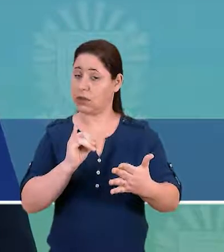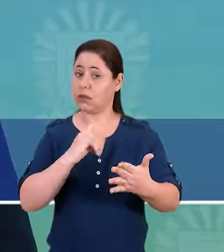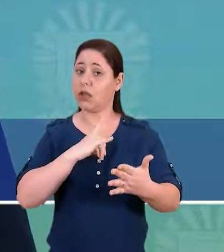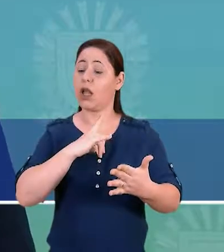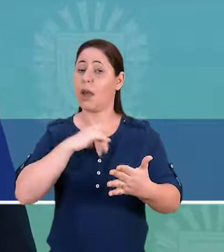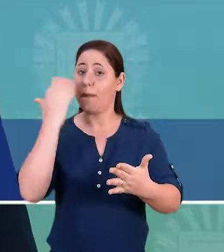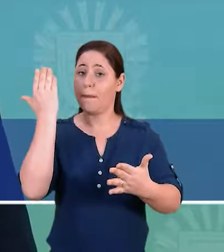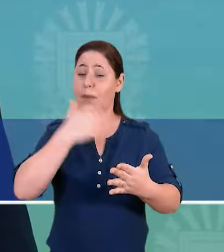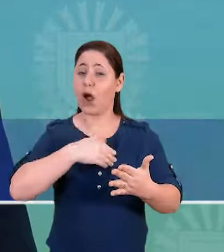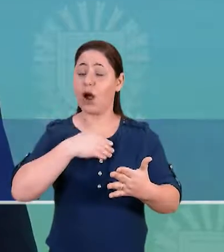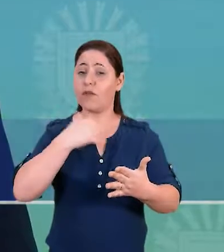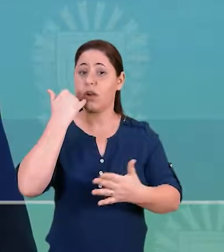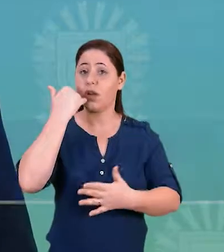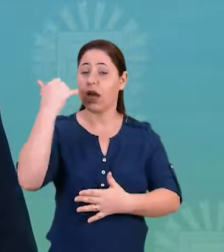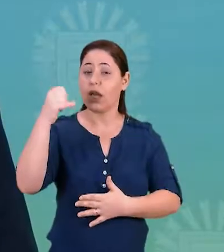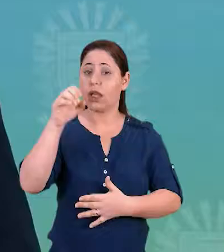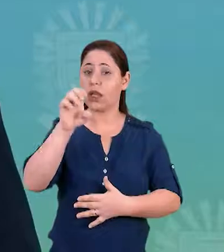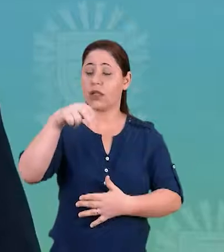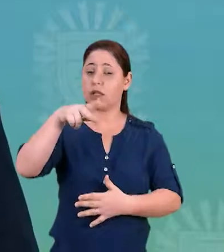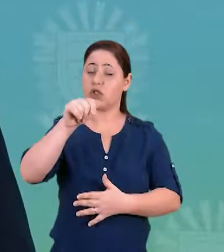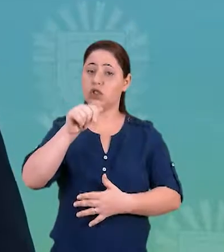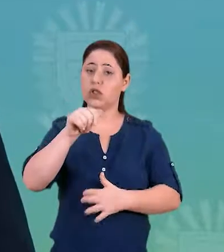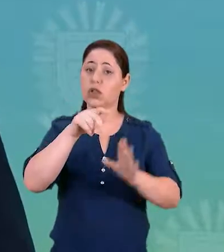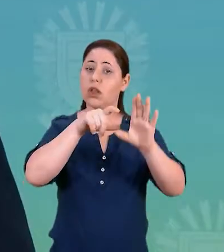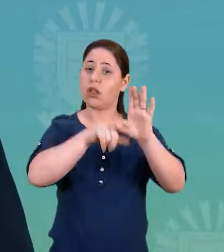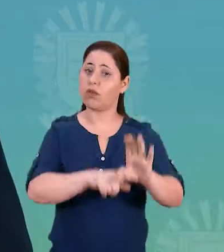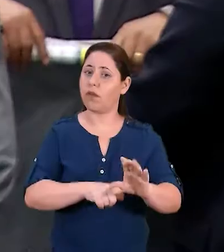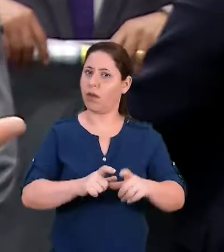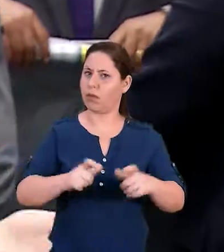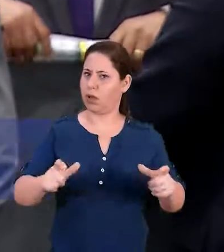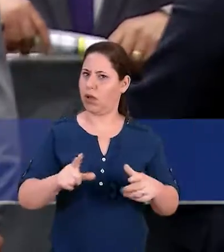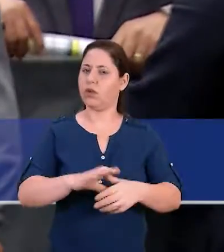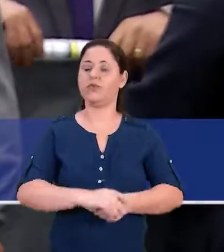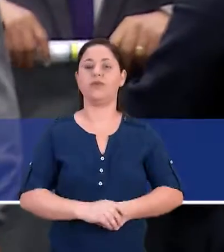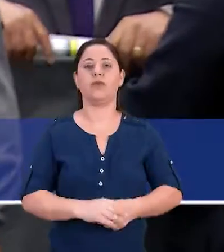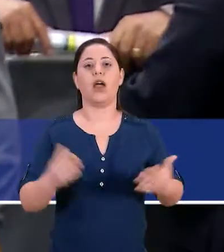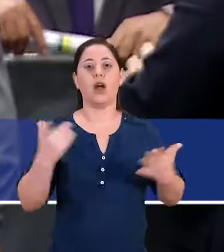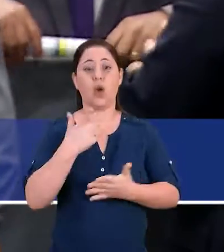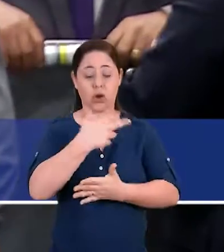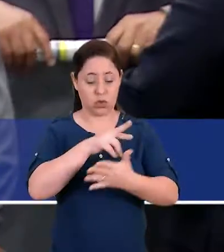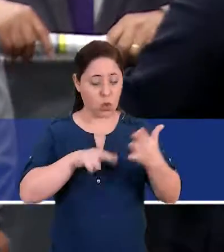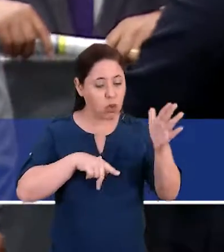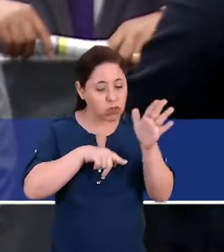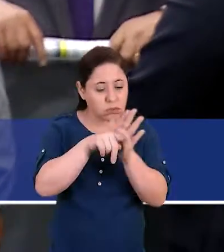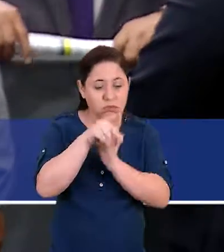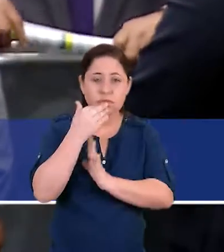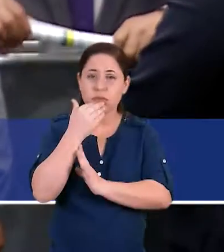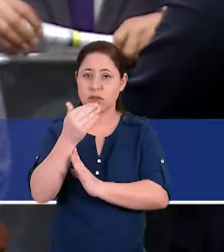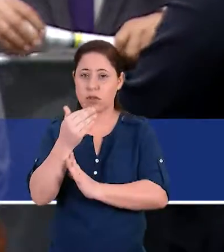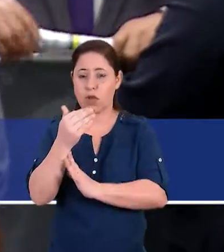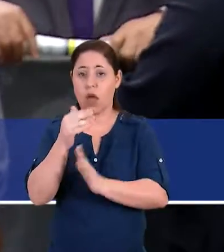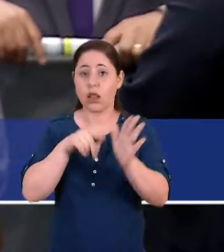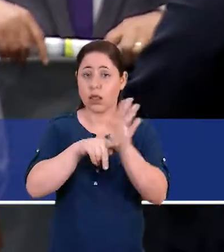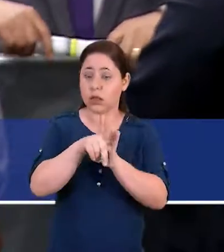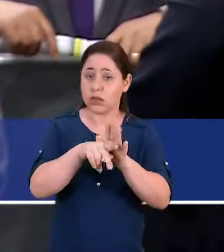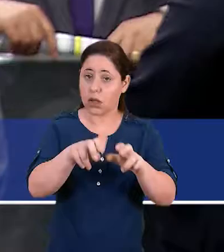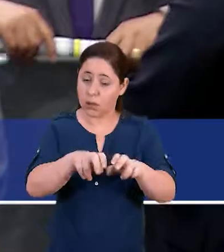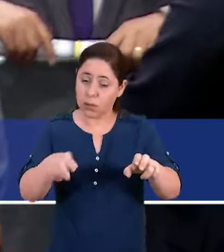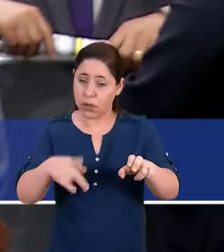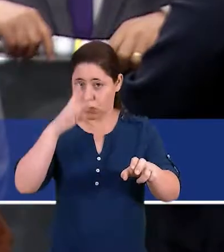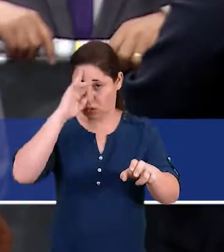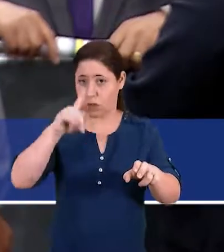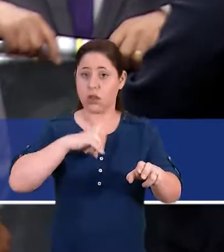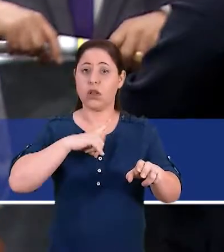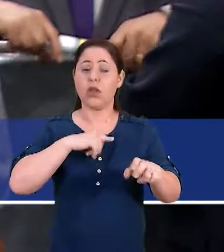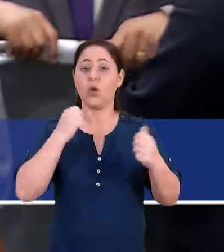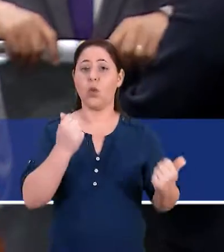comprovado, a Energisa tirou ou cobrou a maior. Agora o requerimento será analisado pela mesa diretora. O